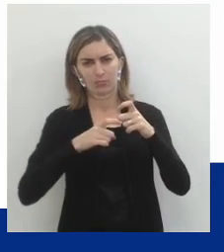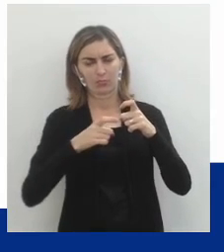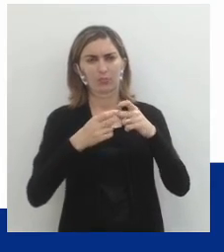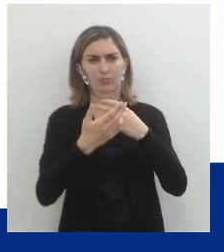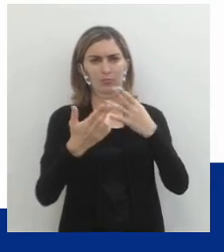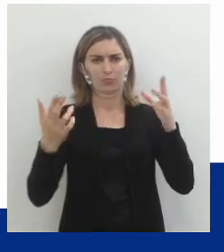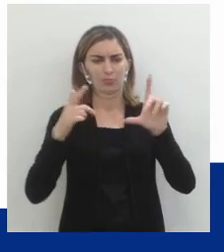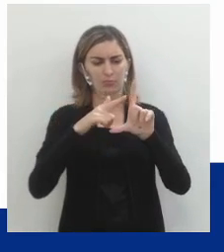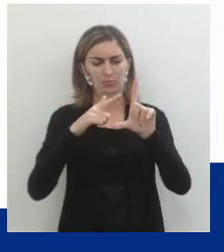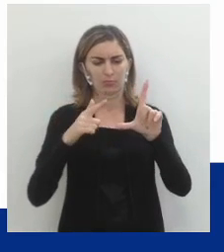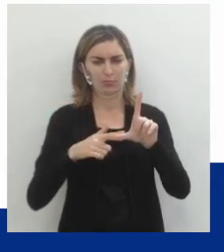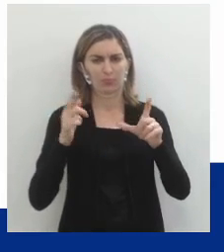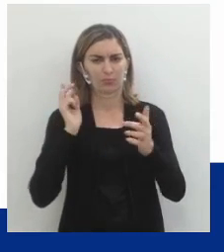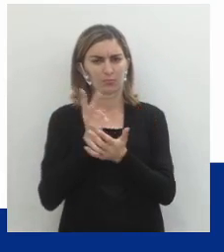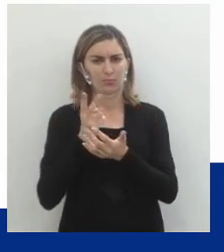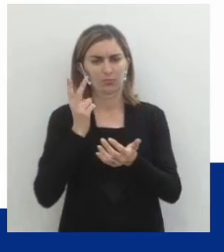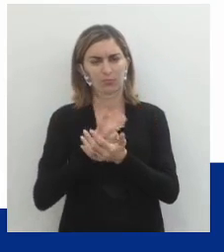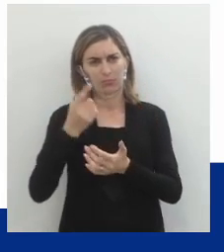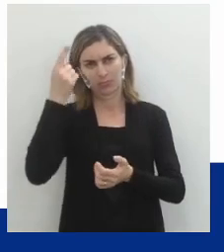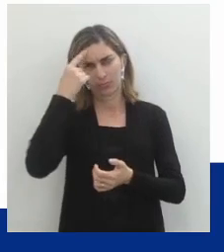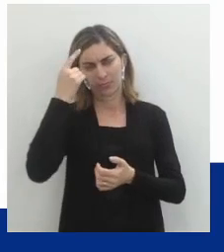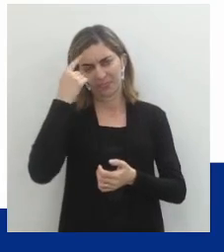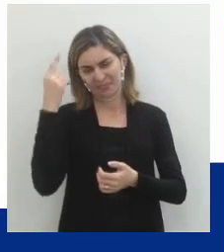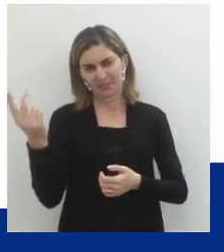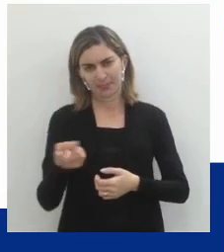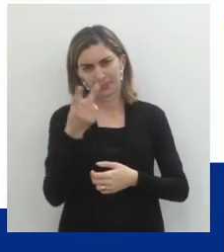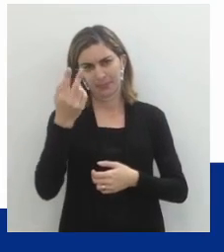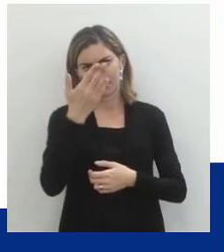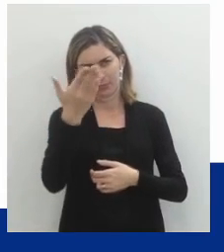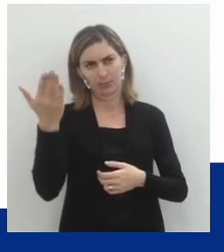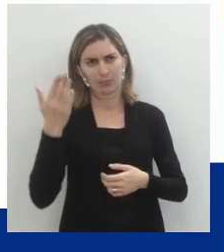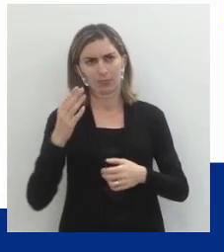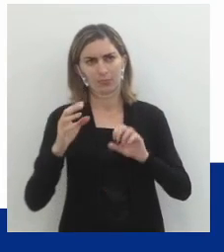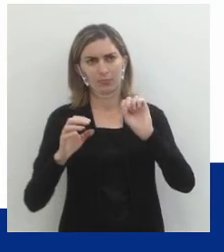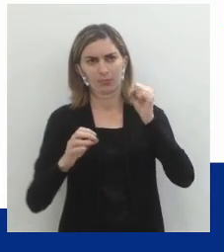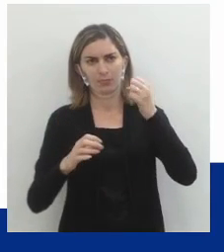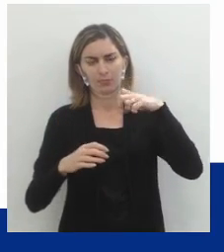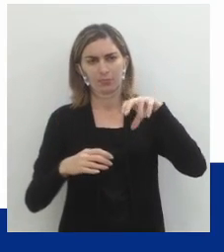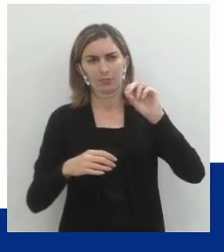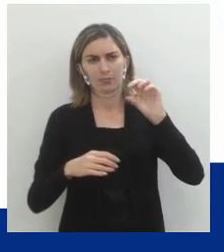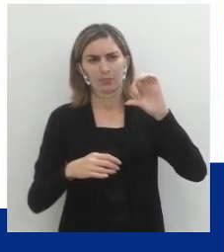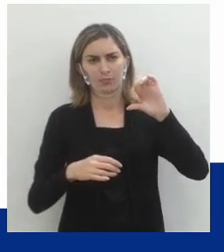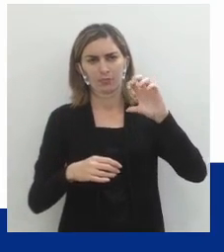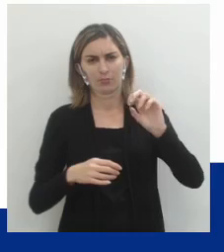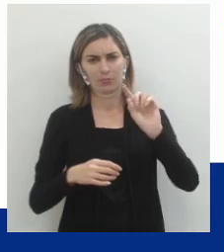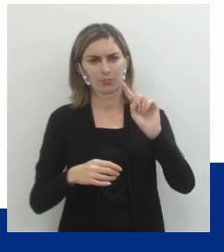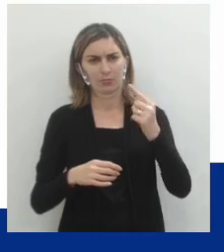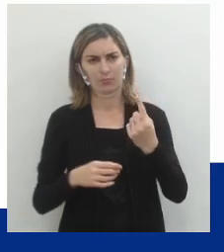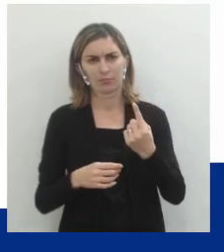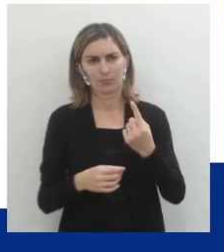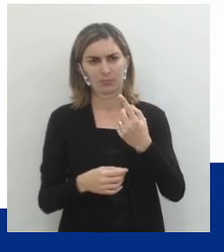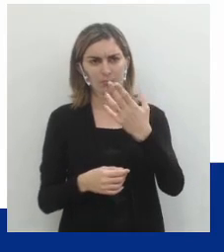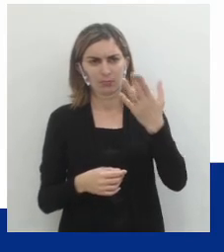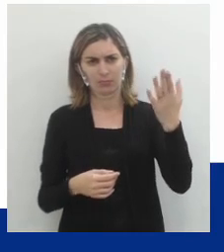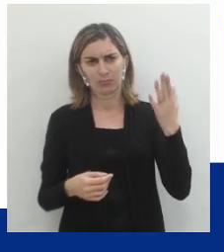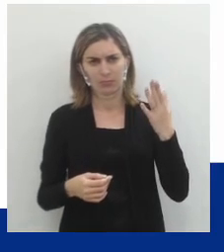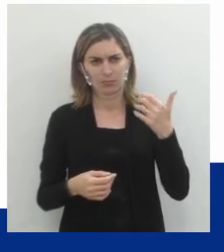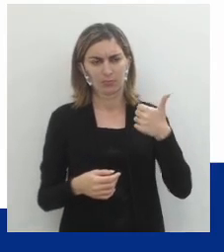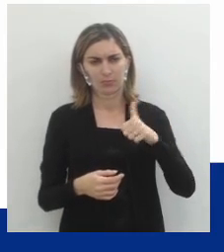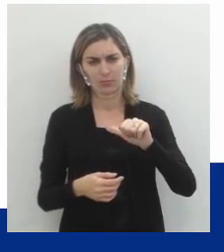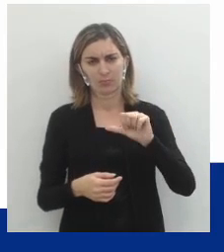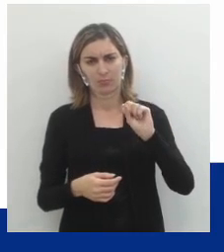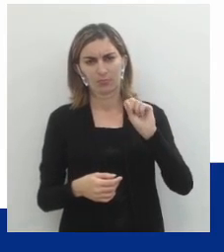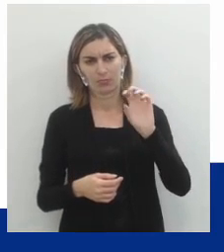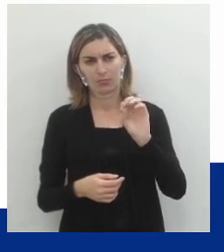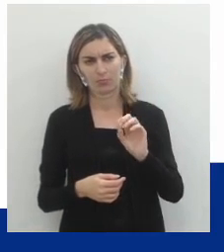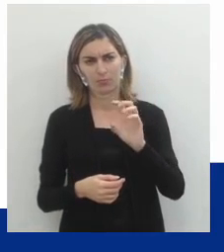dado em ângulo, eu vou sempre estar pensando nesses valores. Por exemplo, ó, seno de 90 graus é 1, seno de